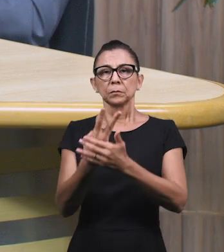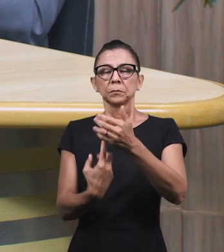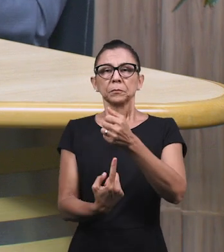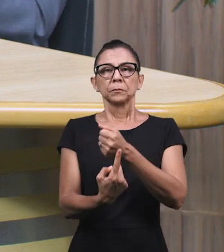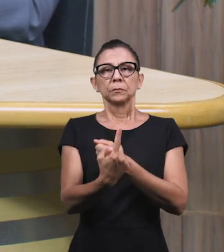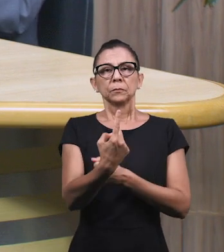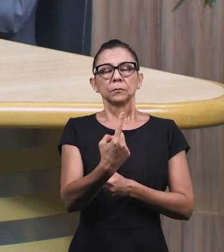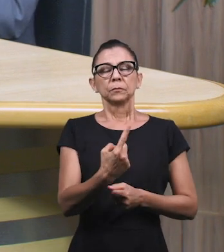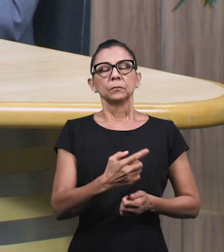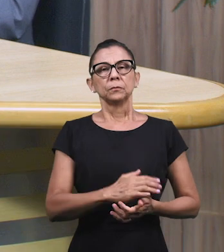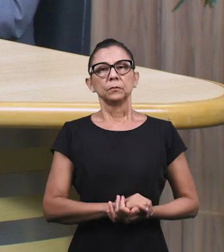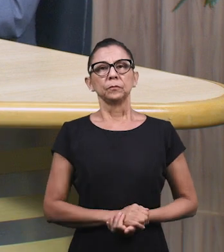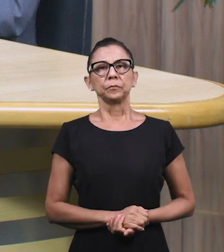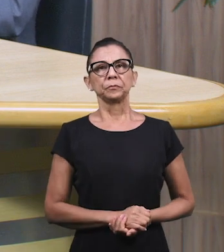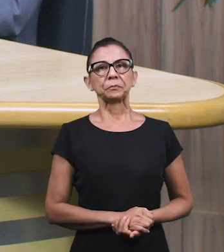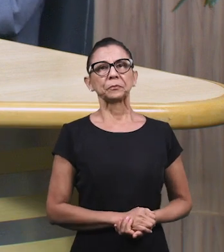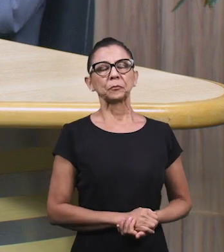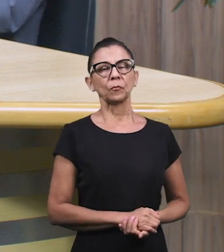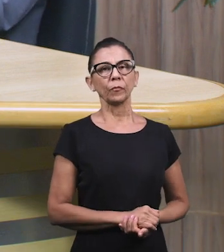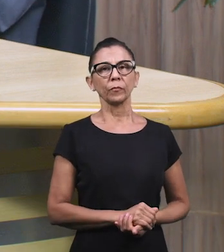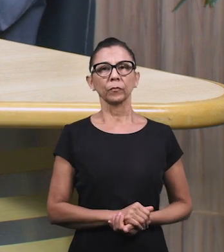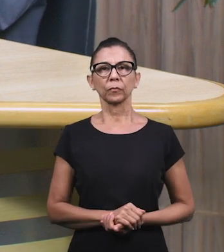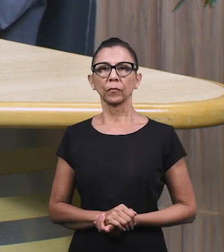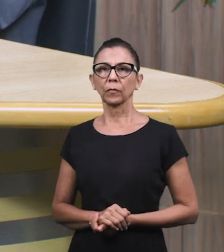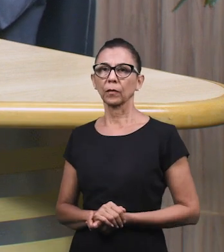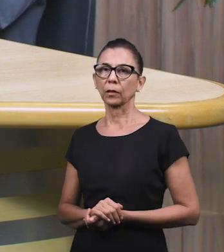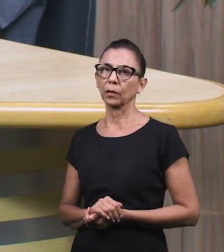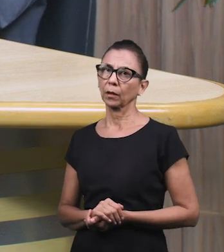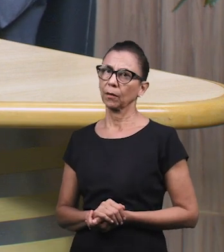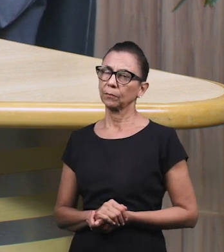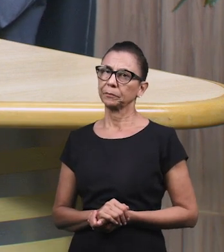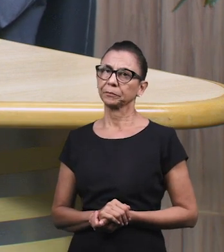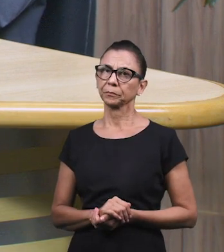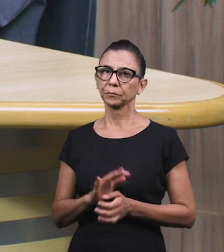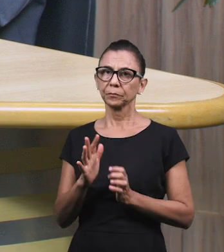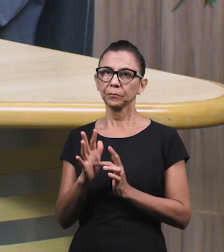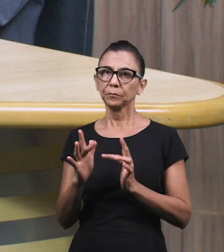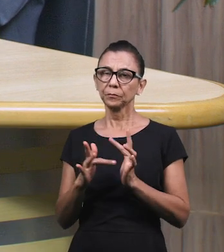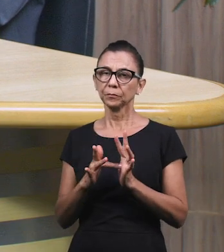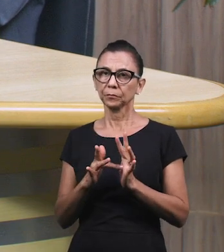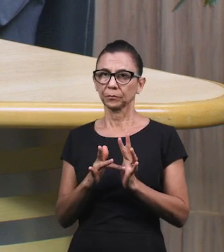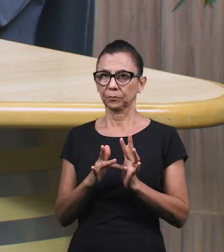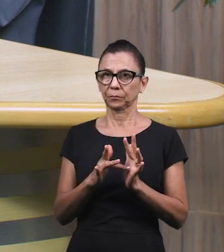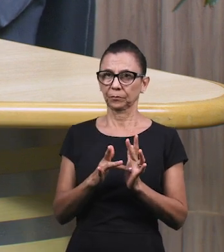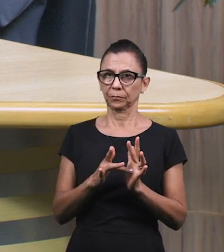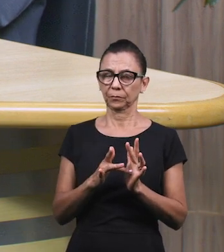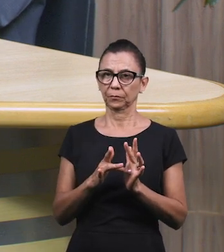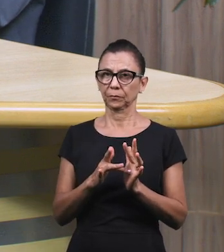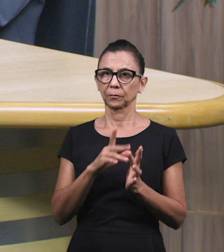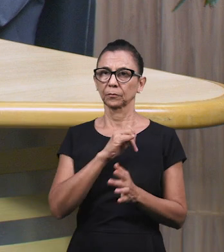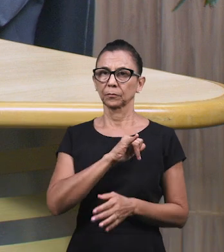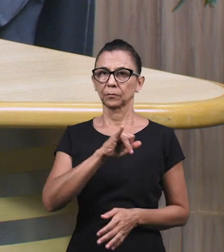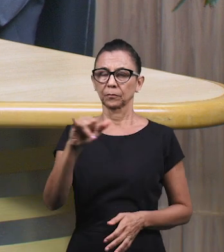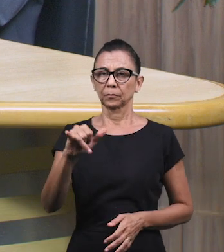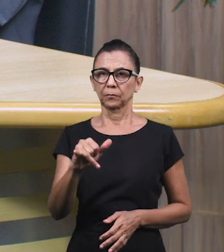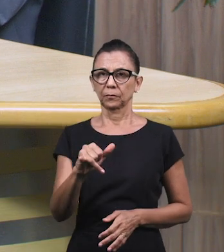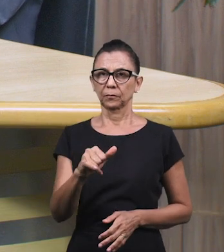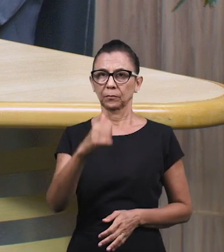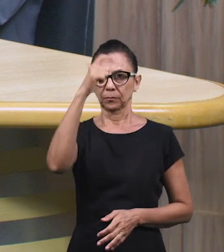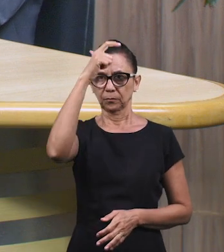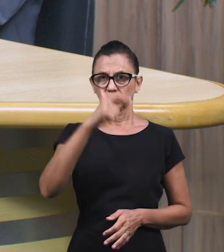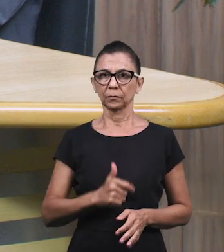Trindade. E nós vemos até aquele texto, né, quando Jesus fala, sem mim nada podeis fazer. Então, como é que você vai